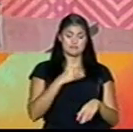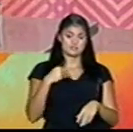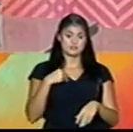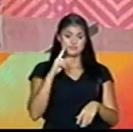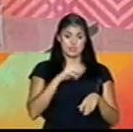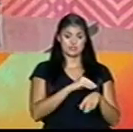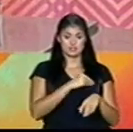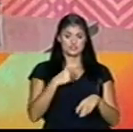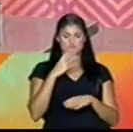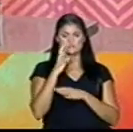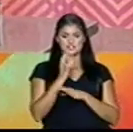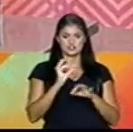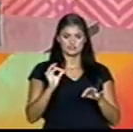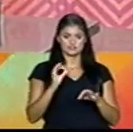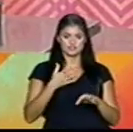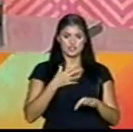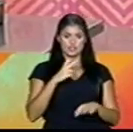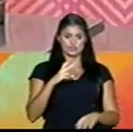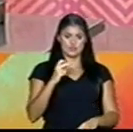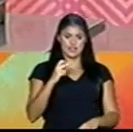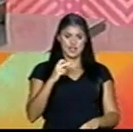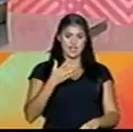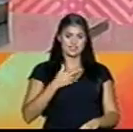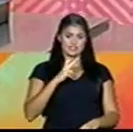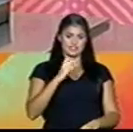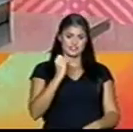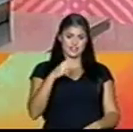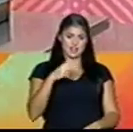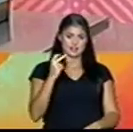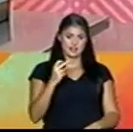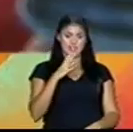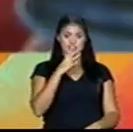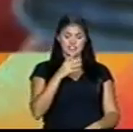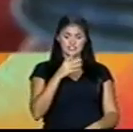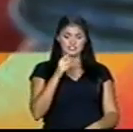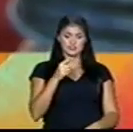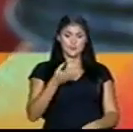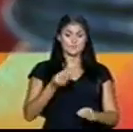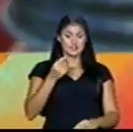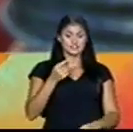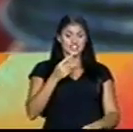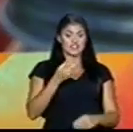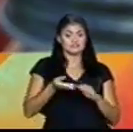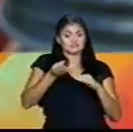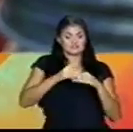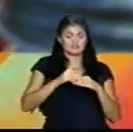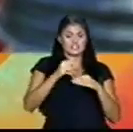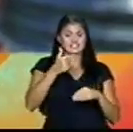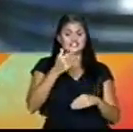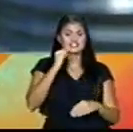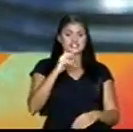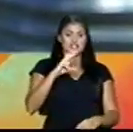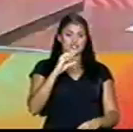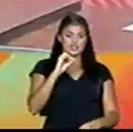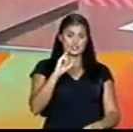é extraordinária, a doutora Adriana Relvas, que me disse, não, tu tens mais um extra agora, que agora tens uma tiroidite. E eu, pronto,